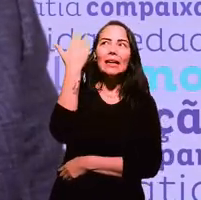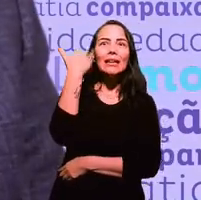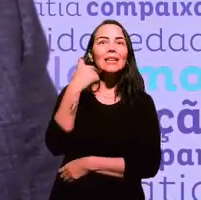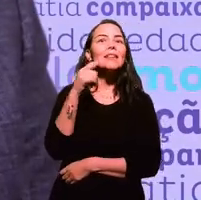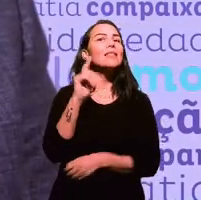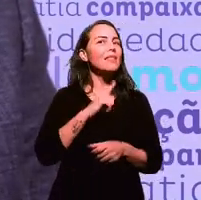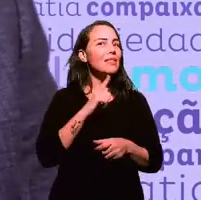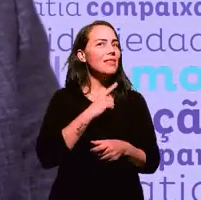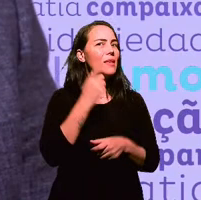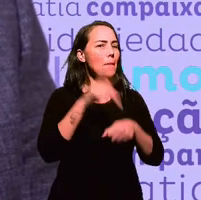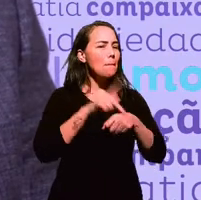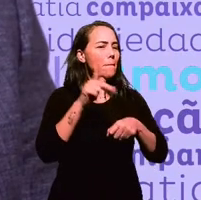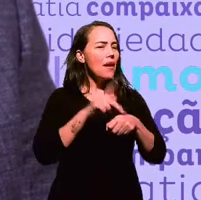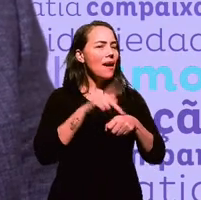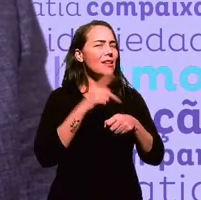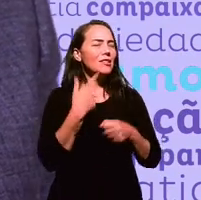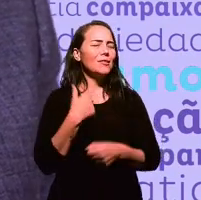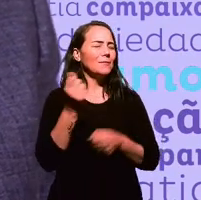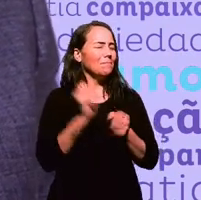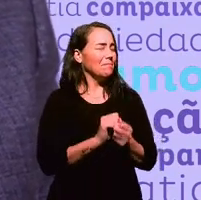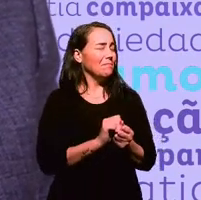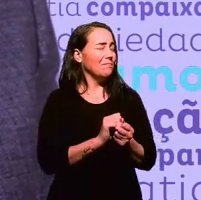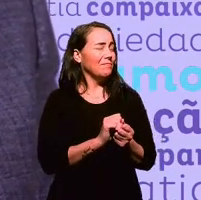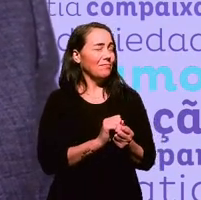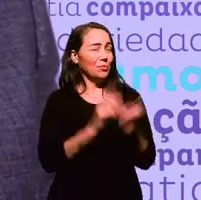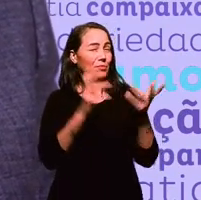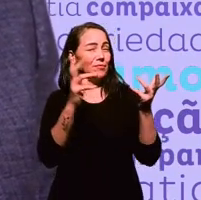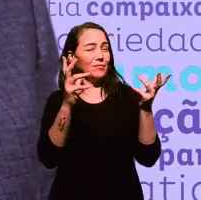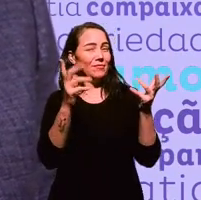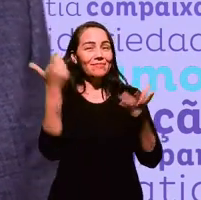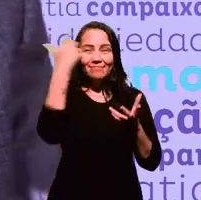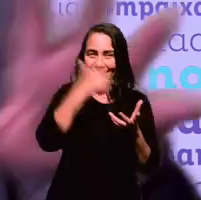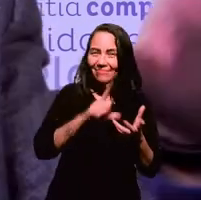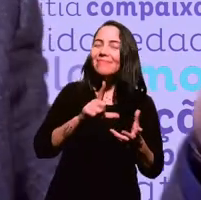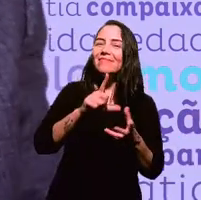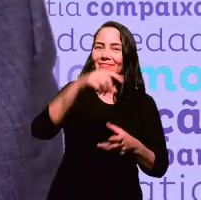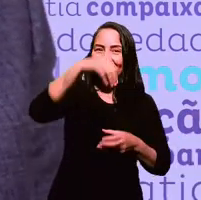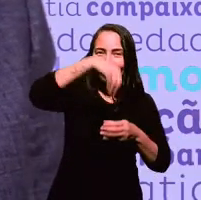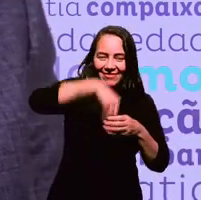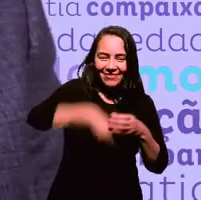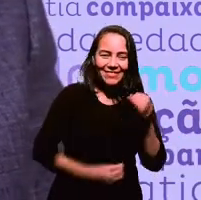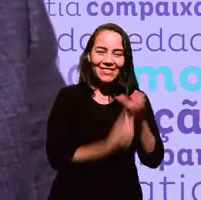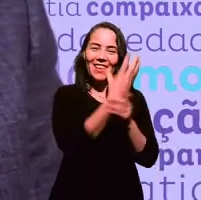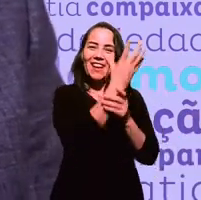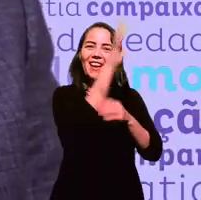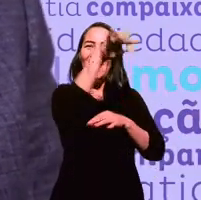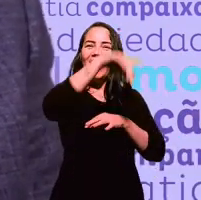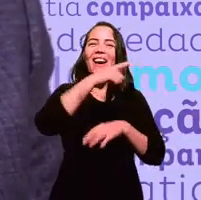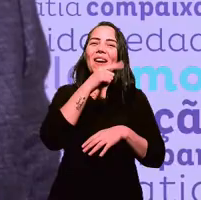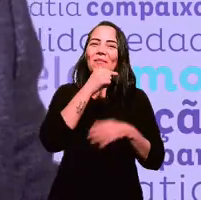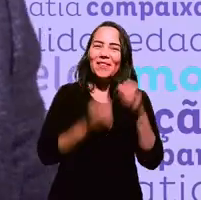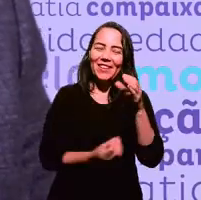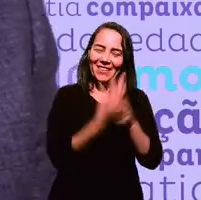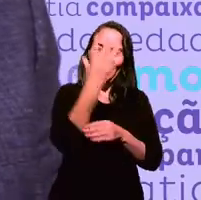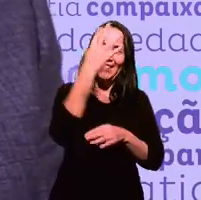para conseguir fazer o poço do elevador, que deu um estrondo enorme lá e começou a brotar água no mesmo